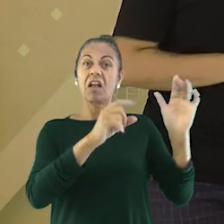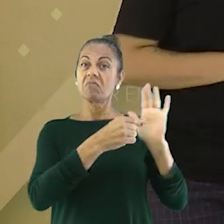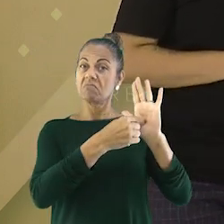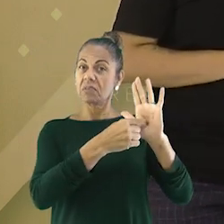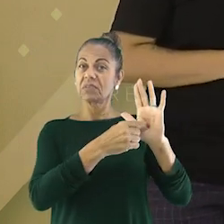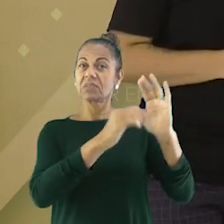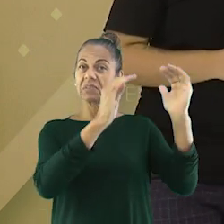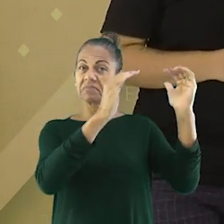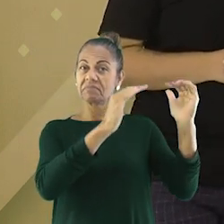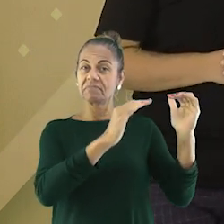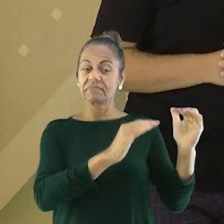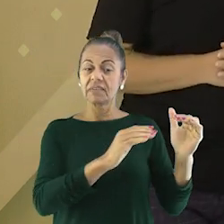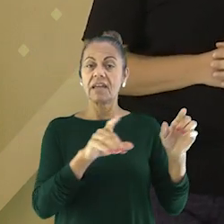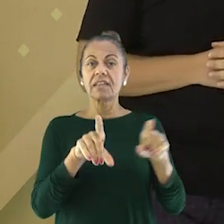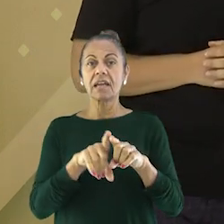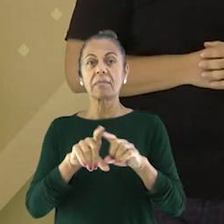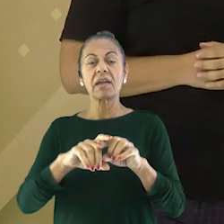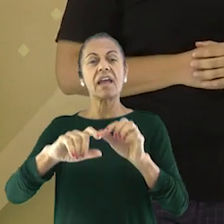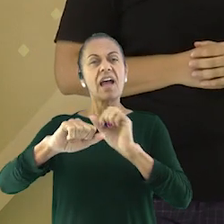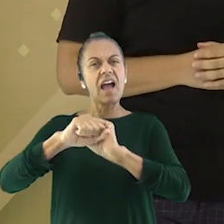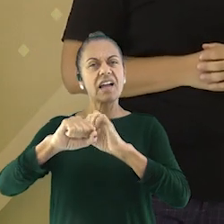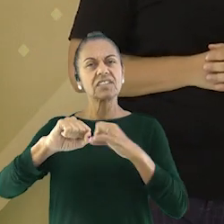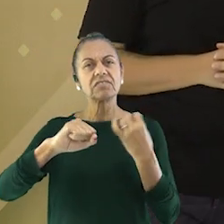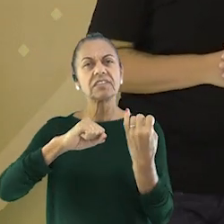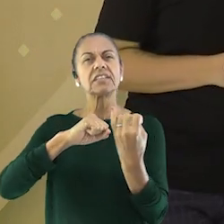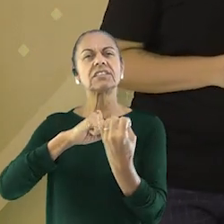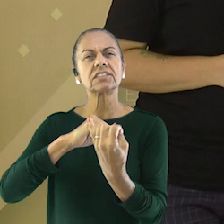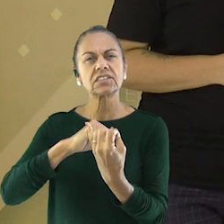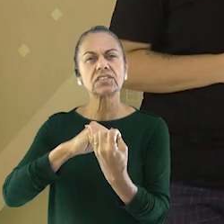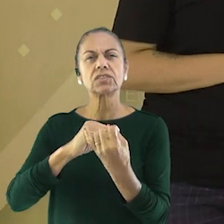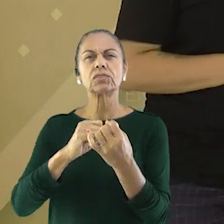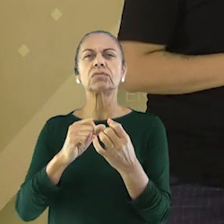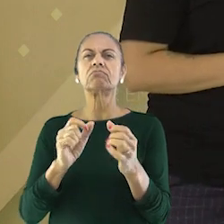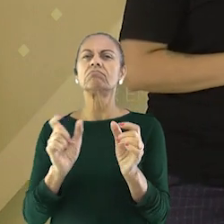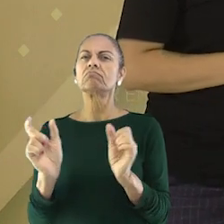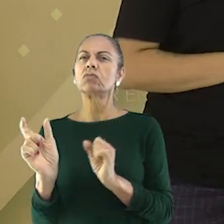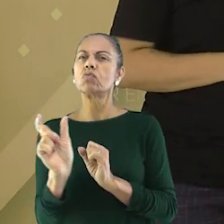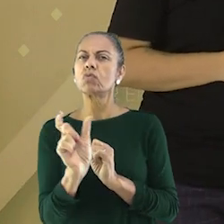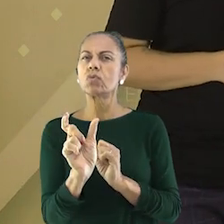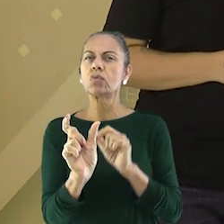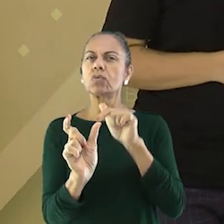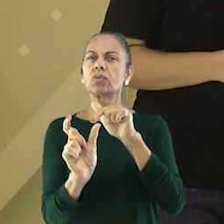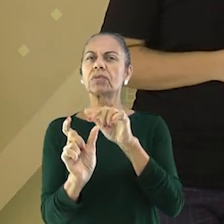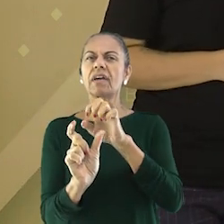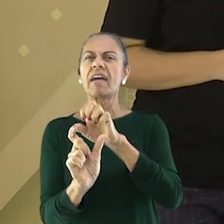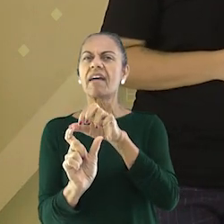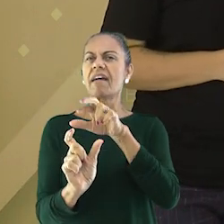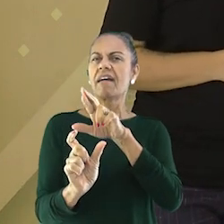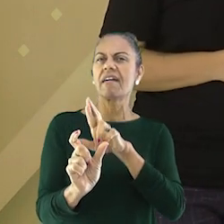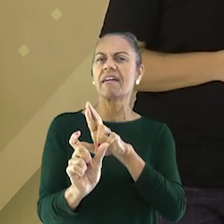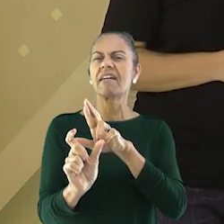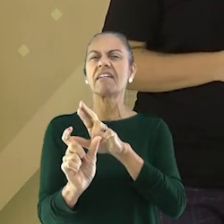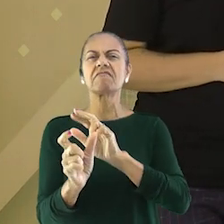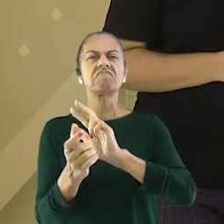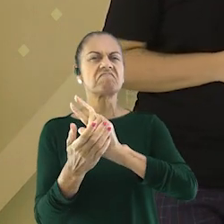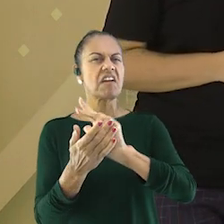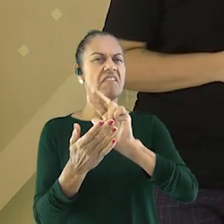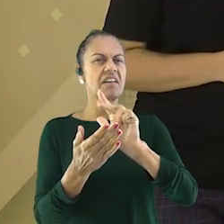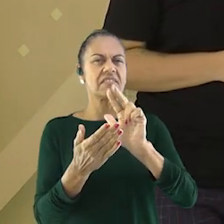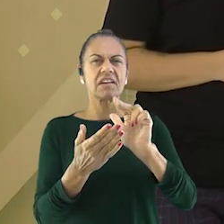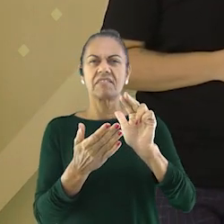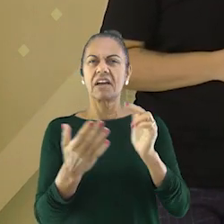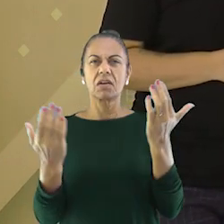as comparações com os adjetivos curtos, aqueles que usamos o ER no final, como older,